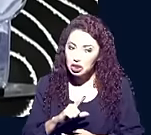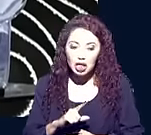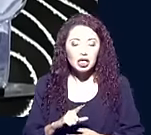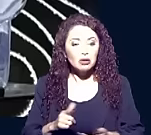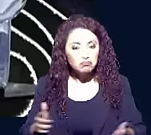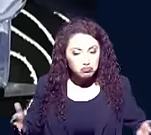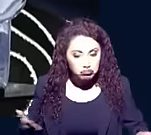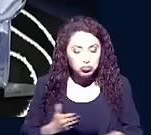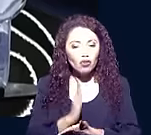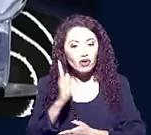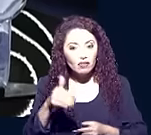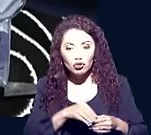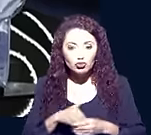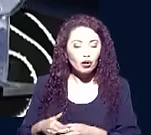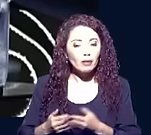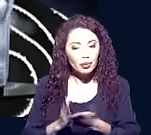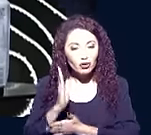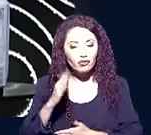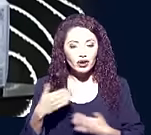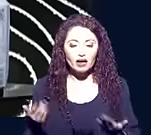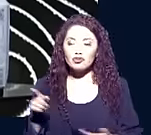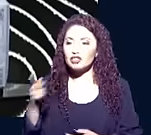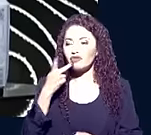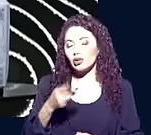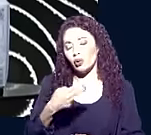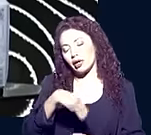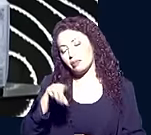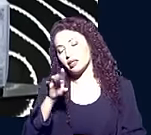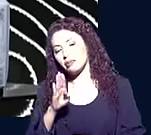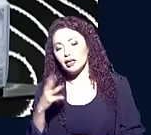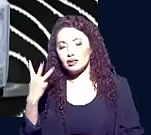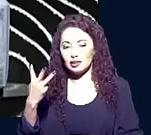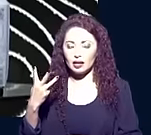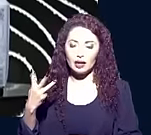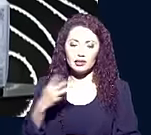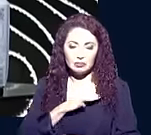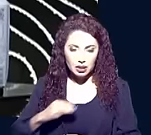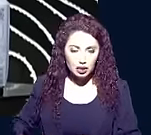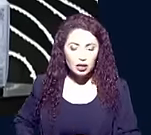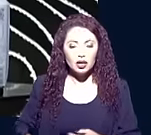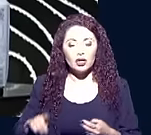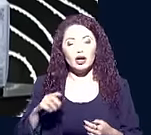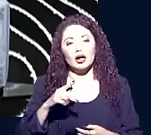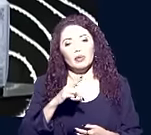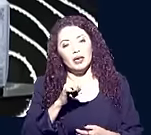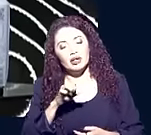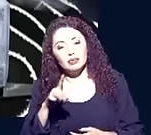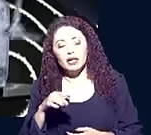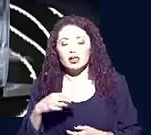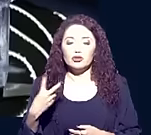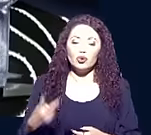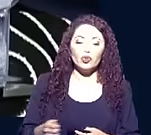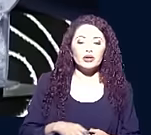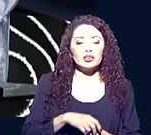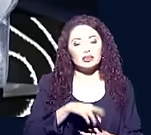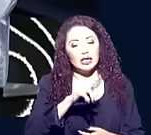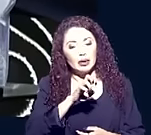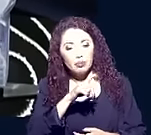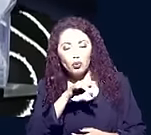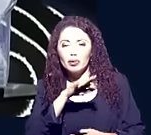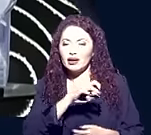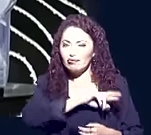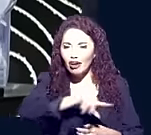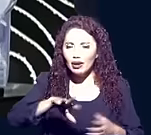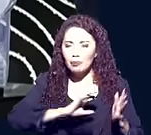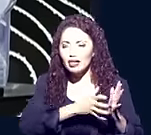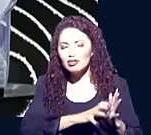Presidente o senhor acabou de falar a ah o MDB tem três ministros PSDB o PSD tem três PP tem um republicanos tem um o senhor acha que